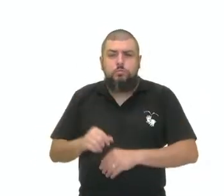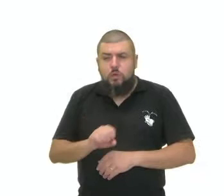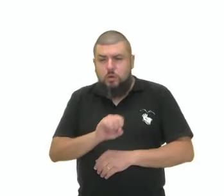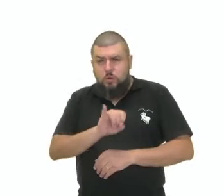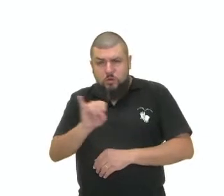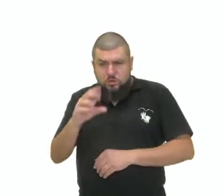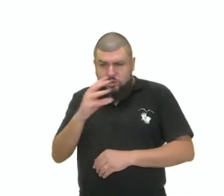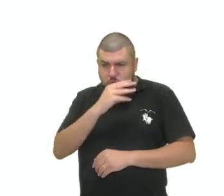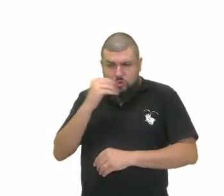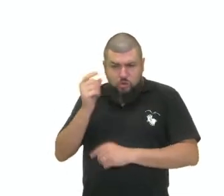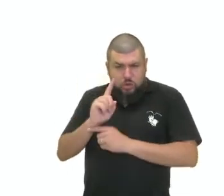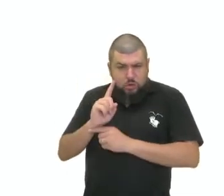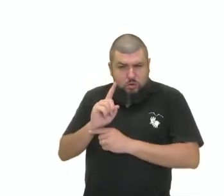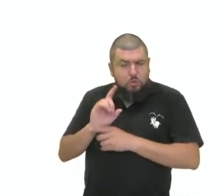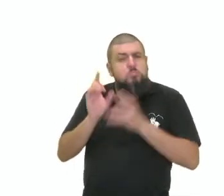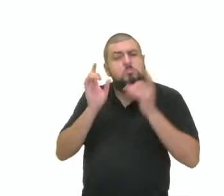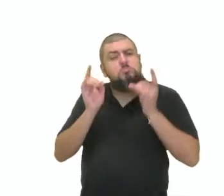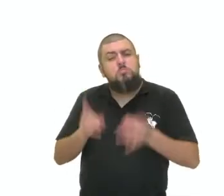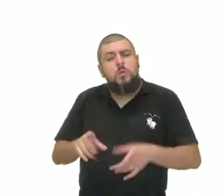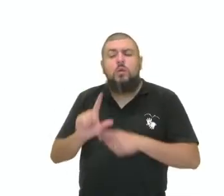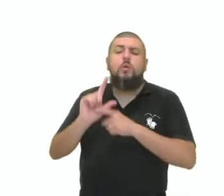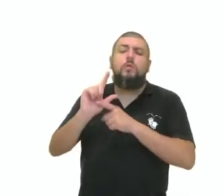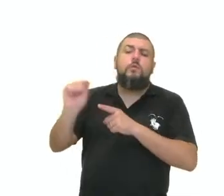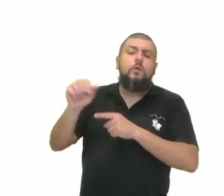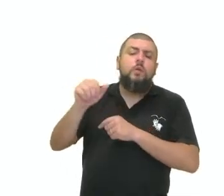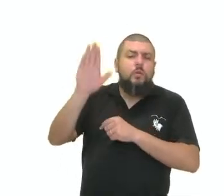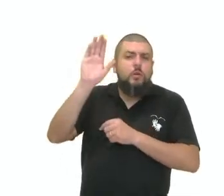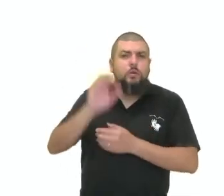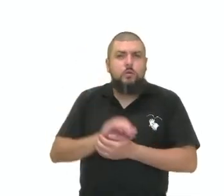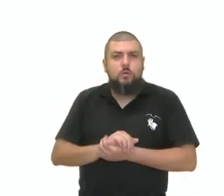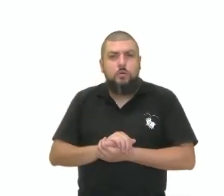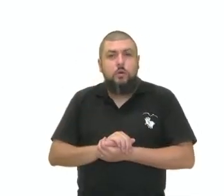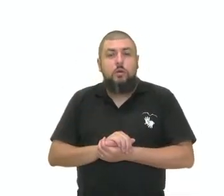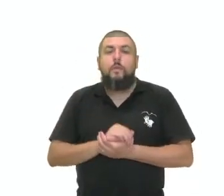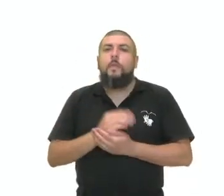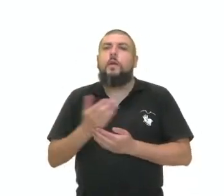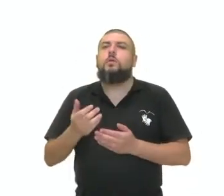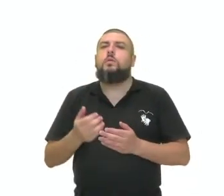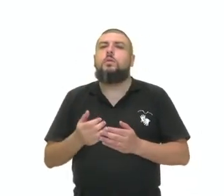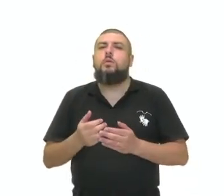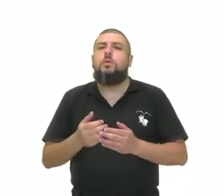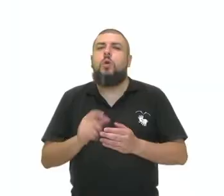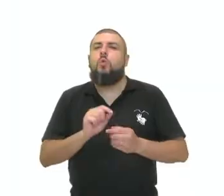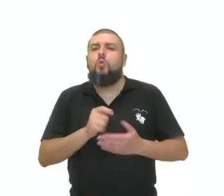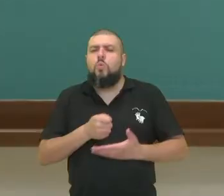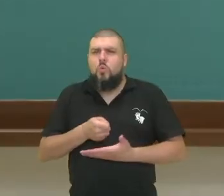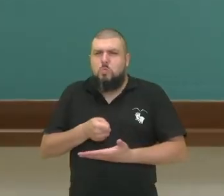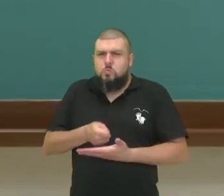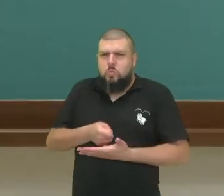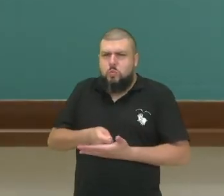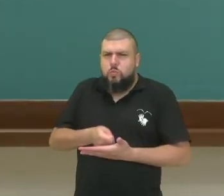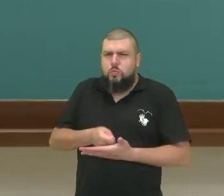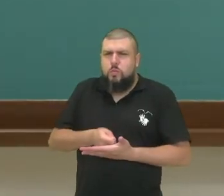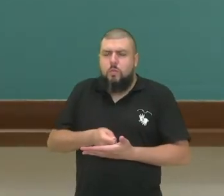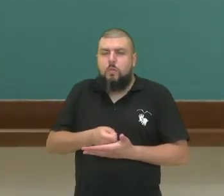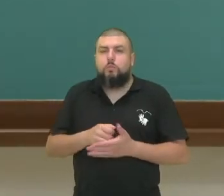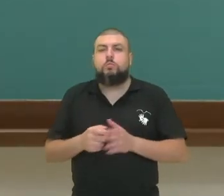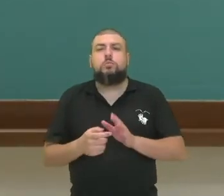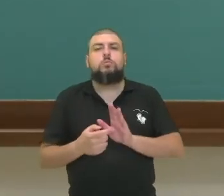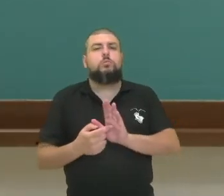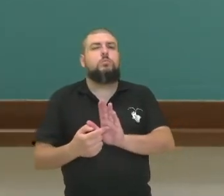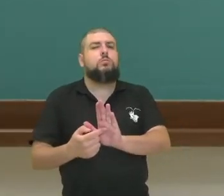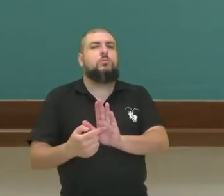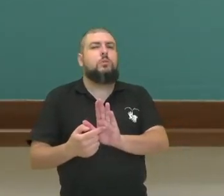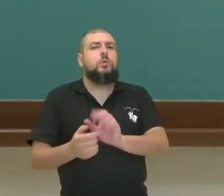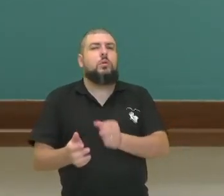deveriam deixar, então, o país. Assim, mascarava-se a repressão dos opositores ao regime estabelecido.